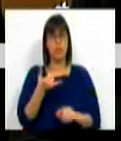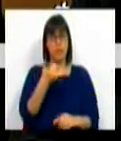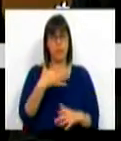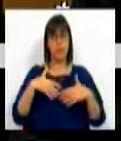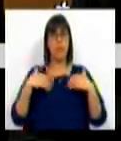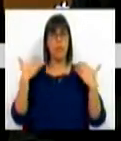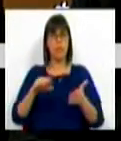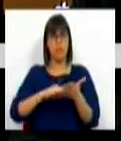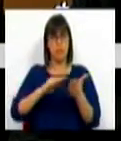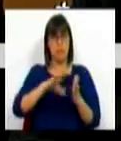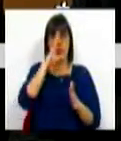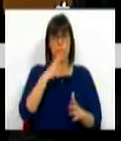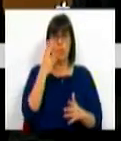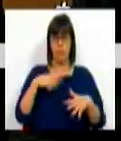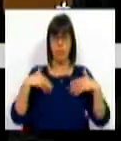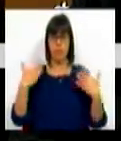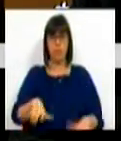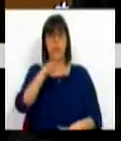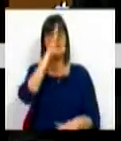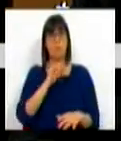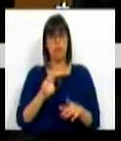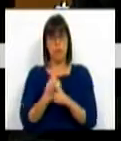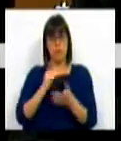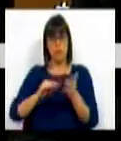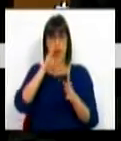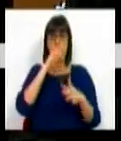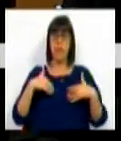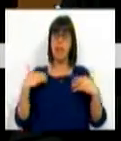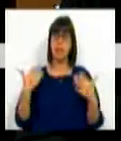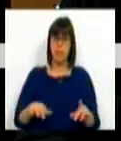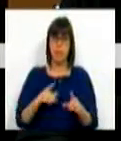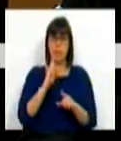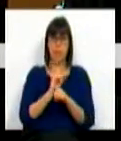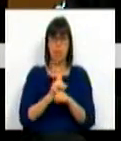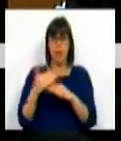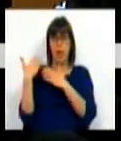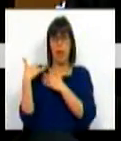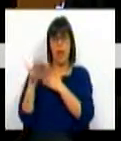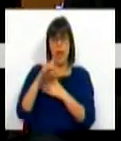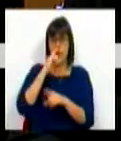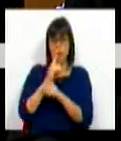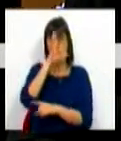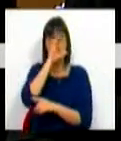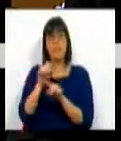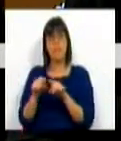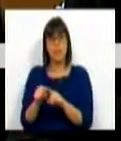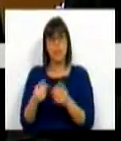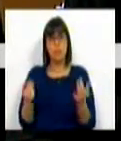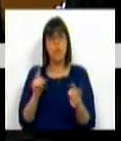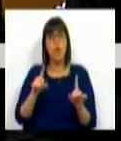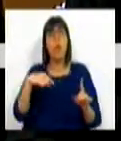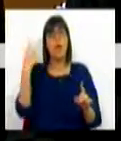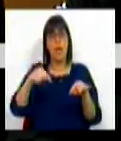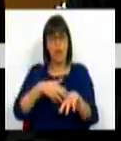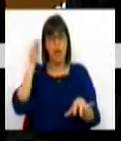21 demissões de secretários de Estado e 4 demissões de ministros, fora os secretários de Estado que se demitiram por estarem na dependência desses mesmos ministros. O que seria